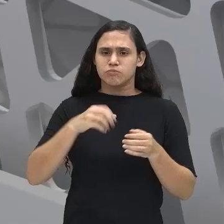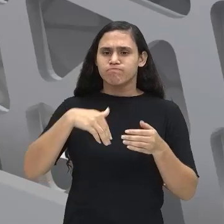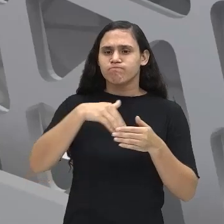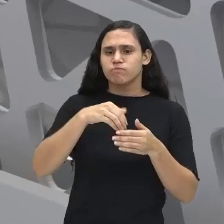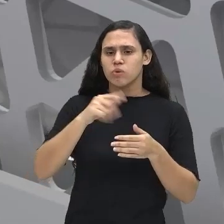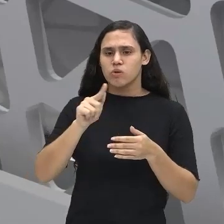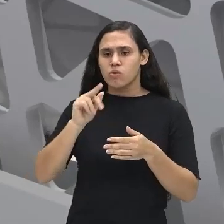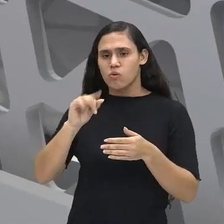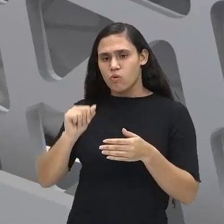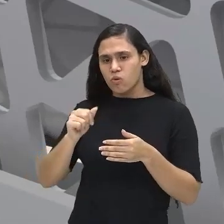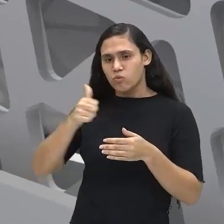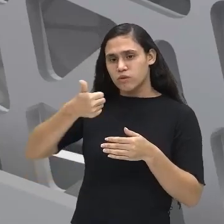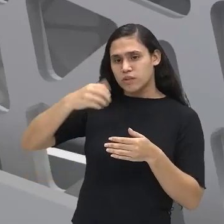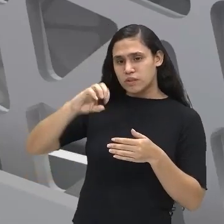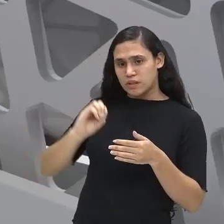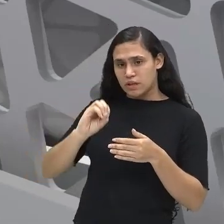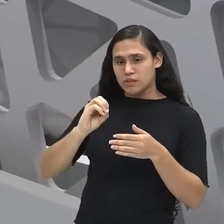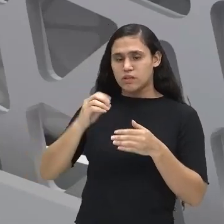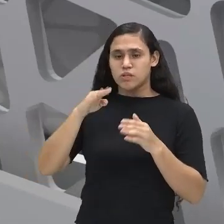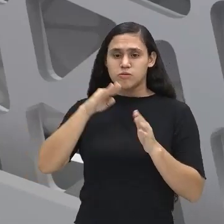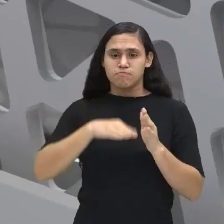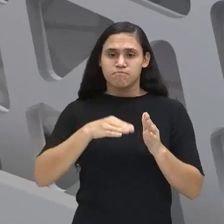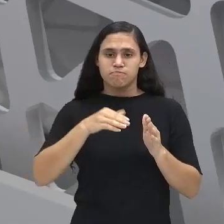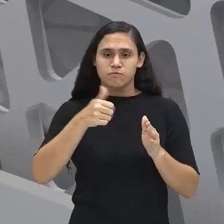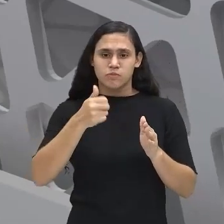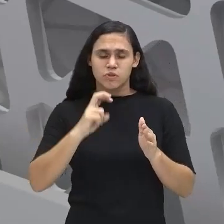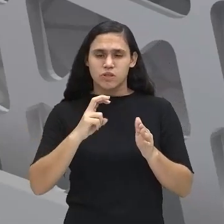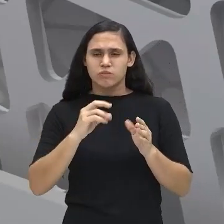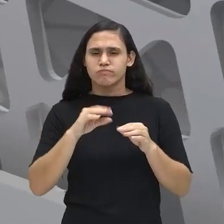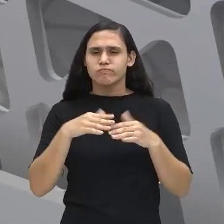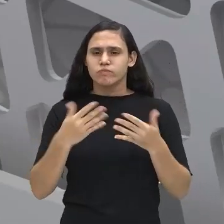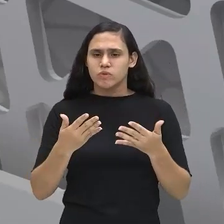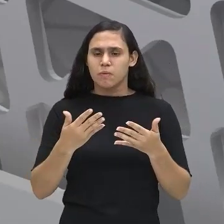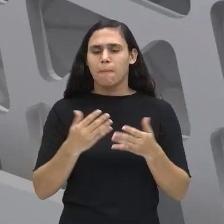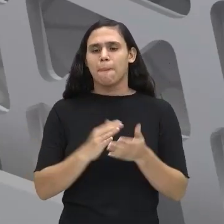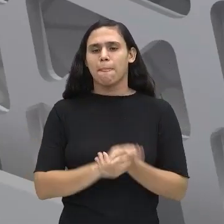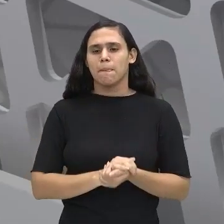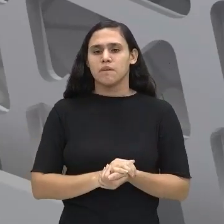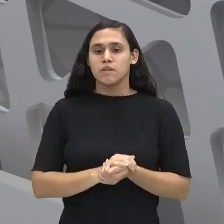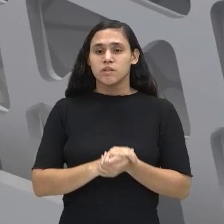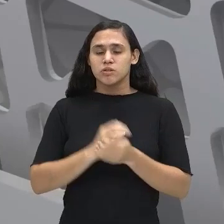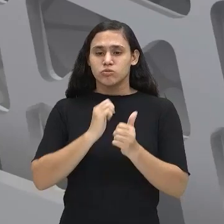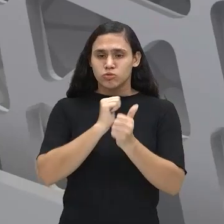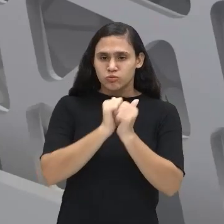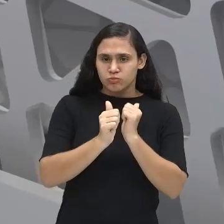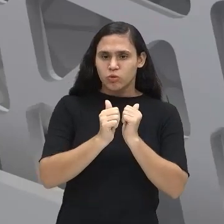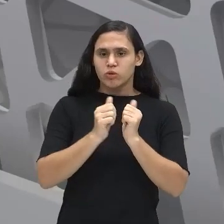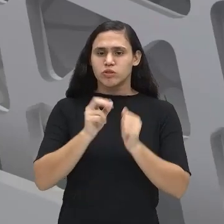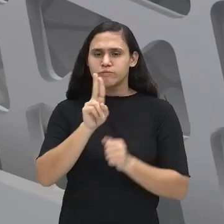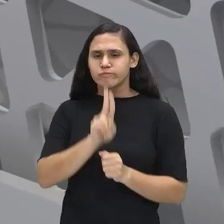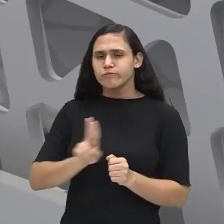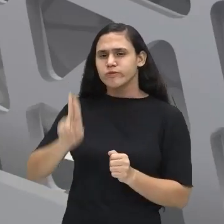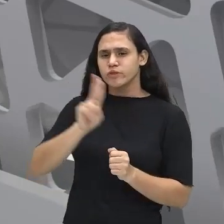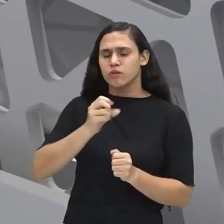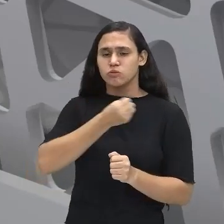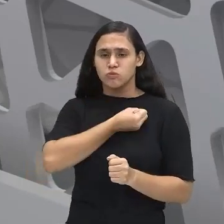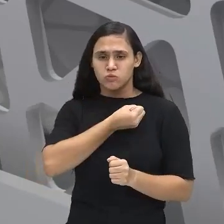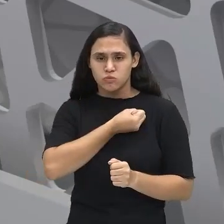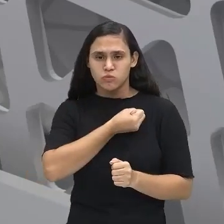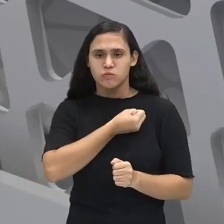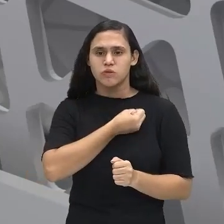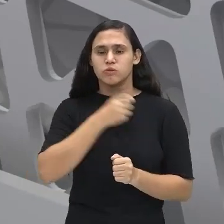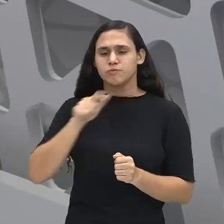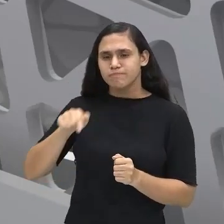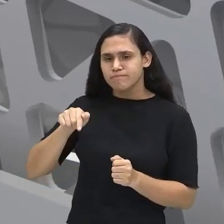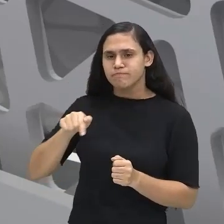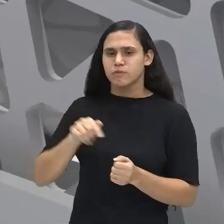menos 5. Então, no esporte é muito utilizado os conceitos aí de números inteiros, beleza? Tem outros contextos